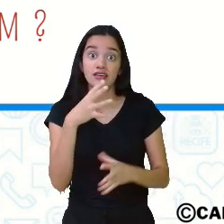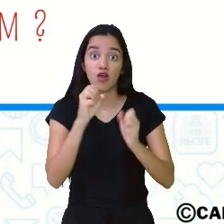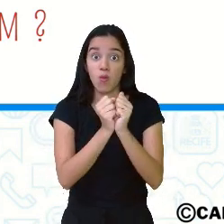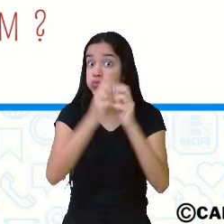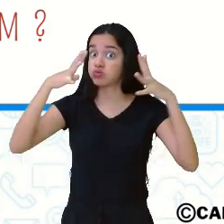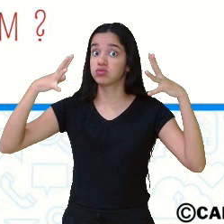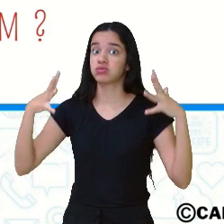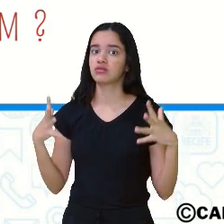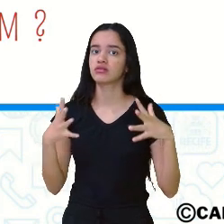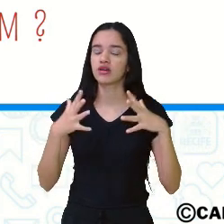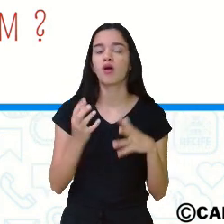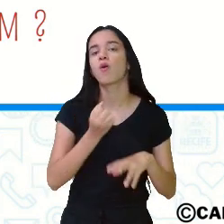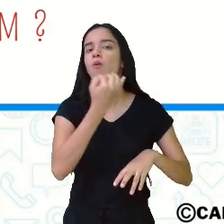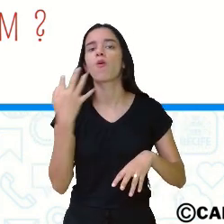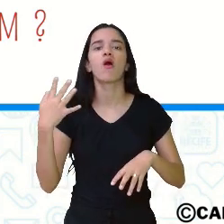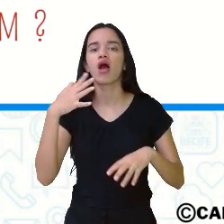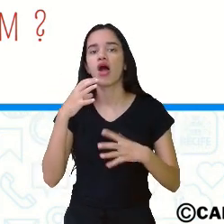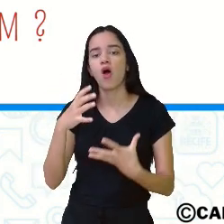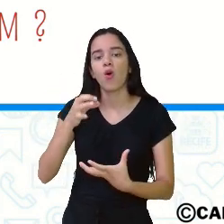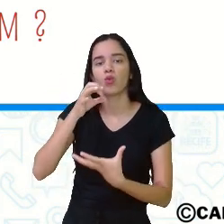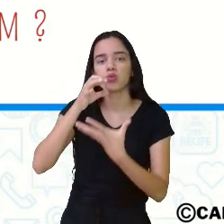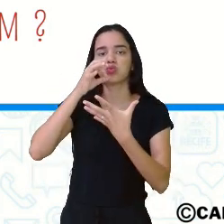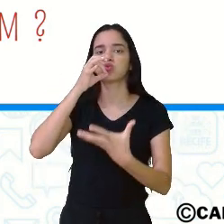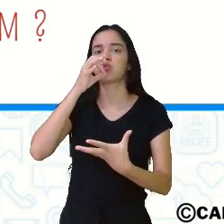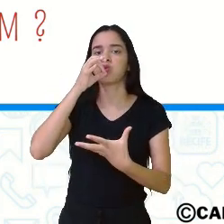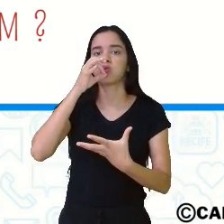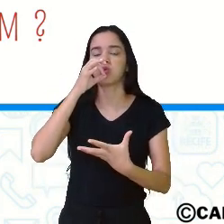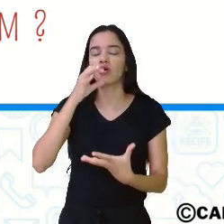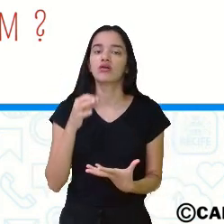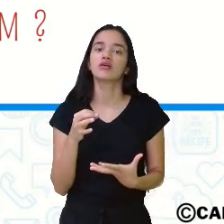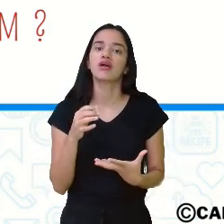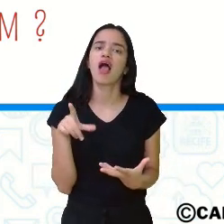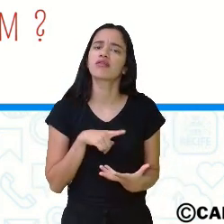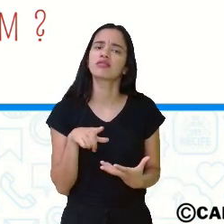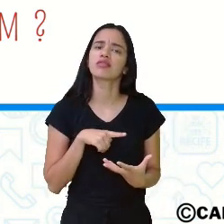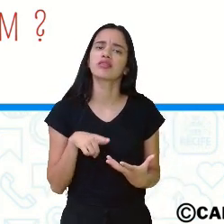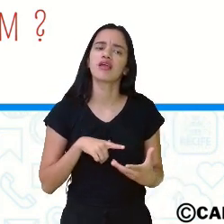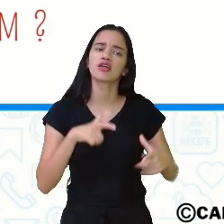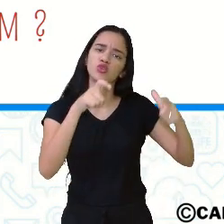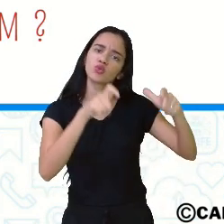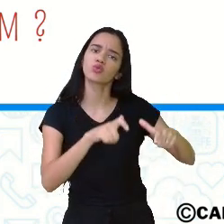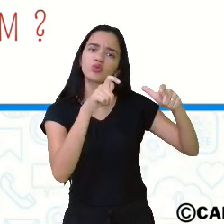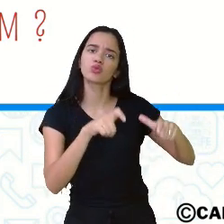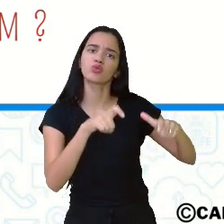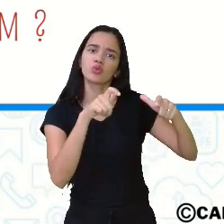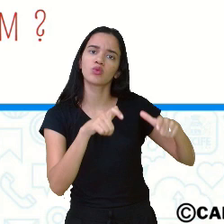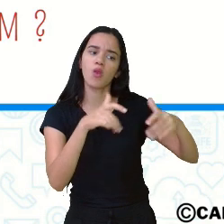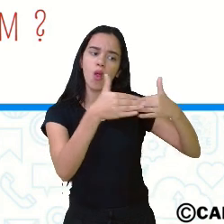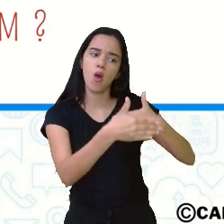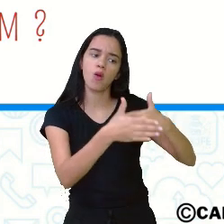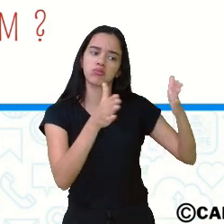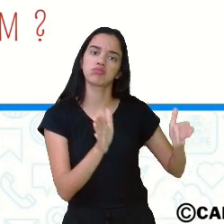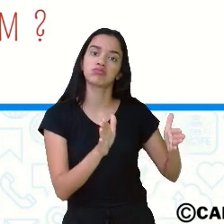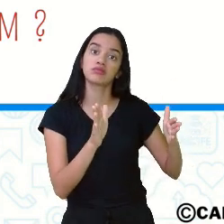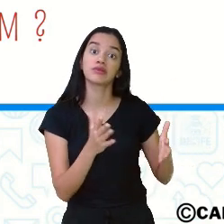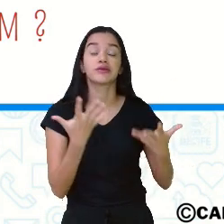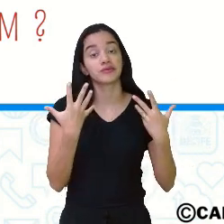estouraram. Quantas bolinhas restaram ainda na carrocinha? Então, vamos